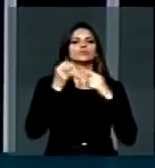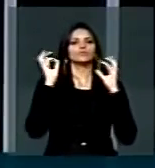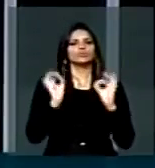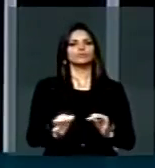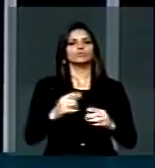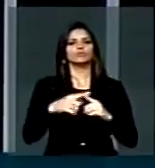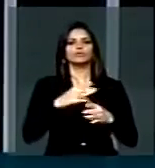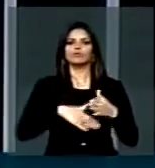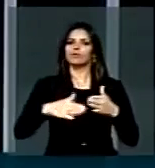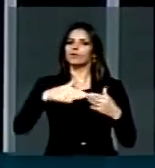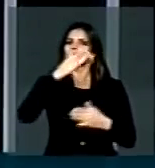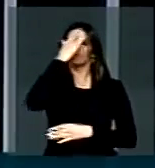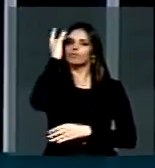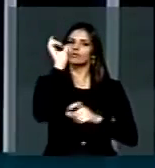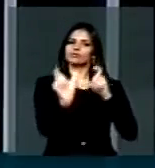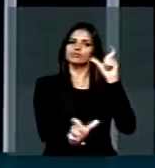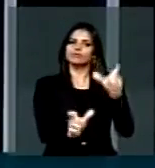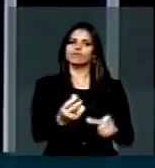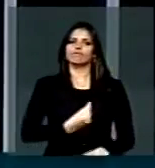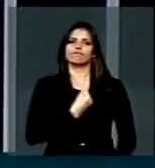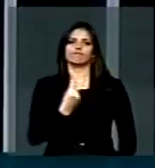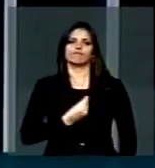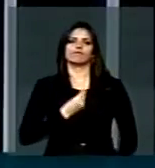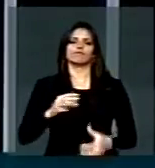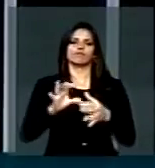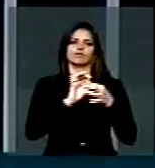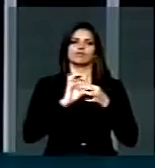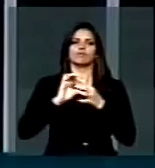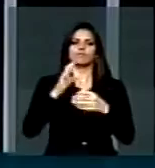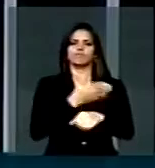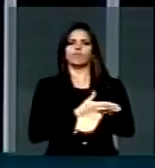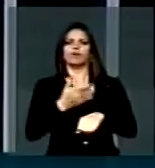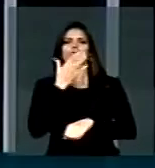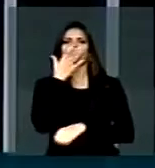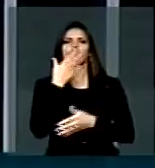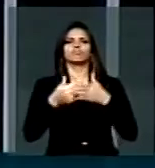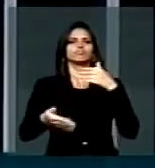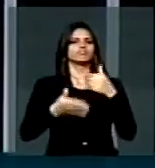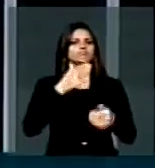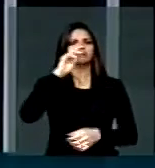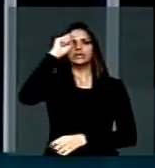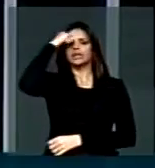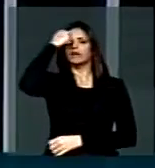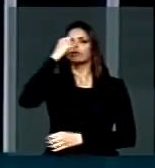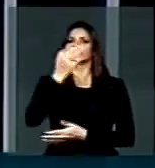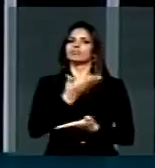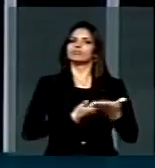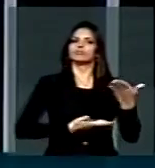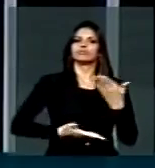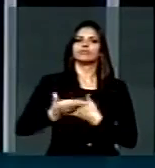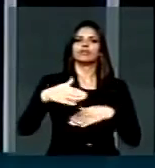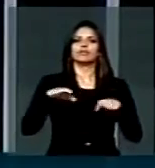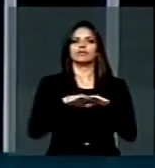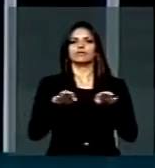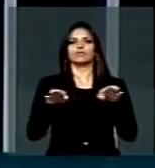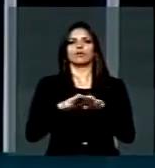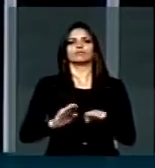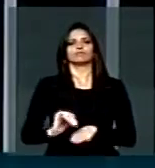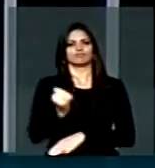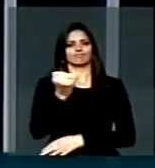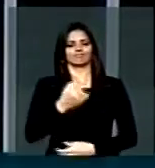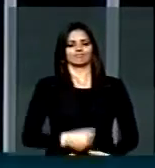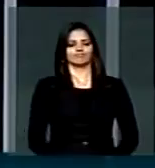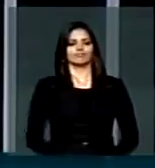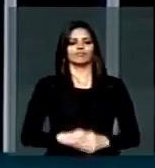que todas as pessoas vivam unidas, brancas ou negras, em harmonia e com iguais